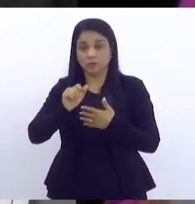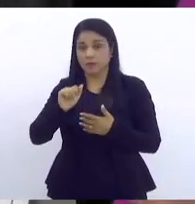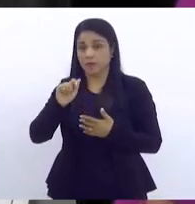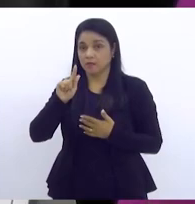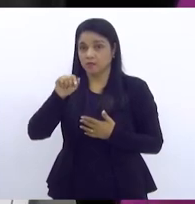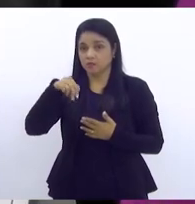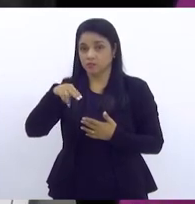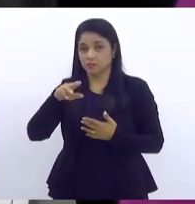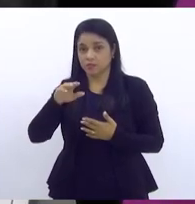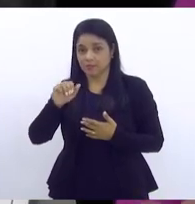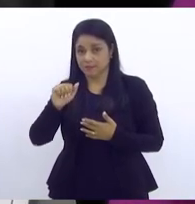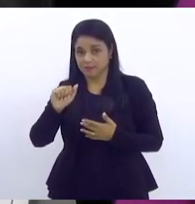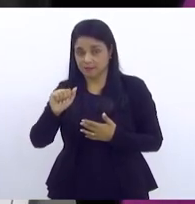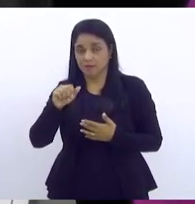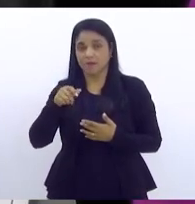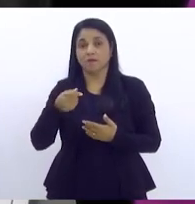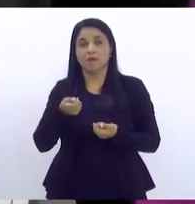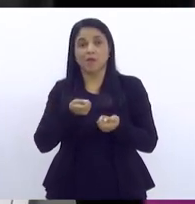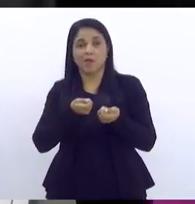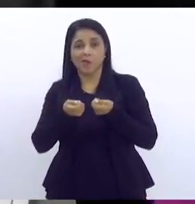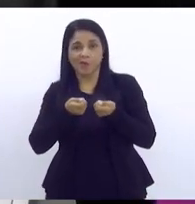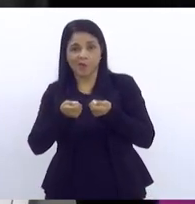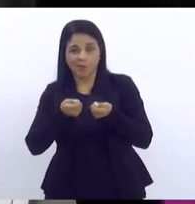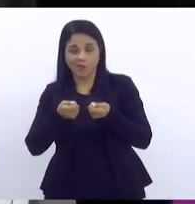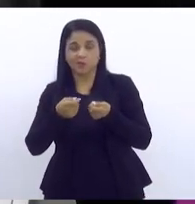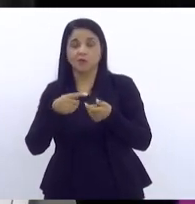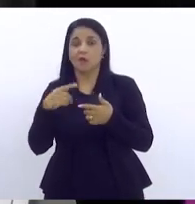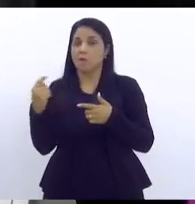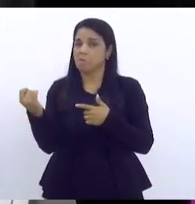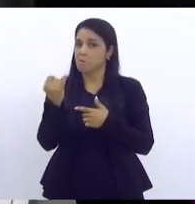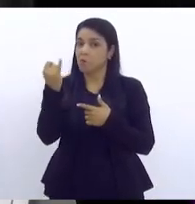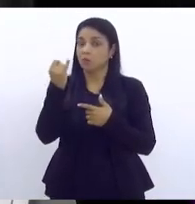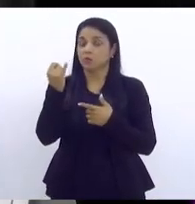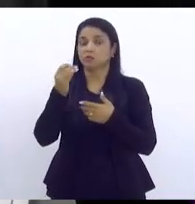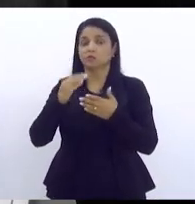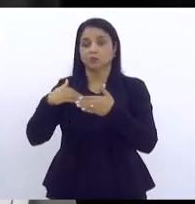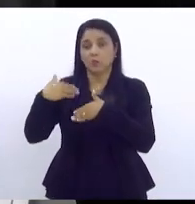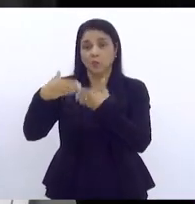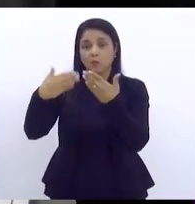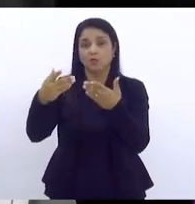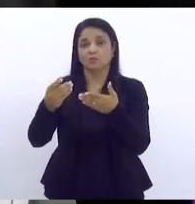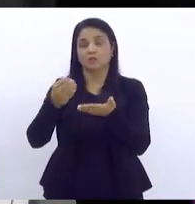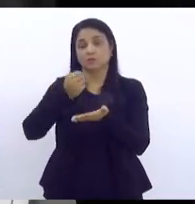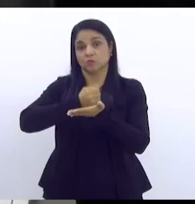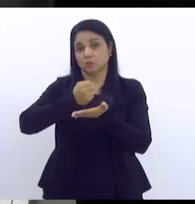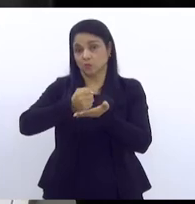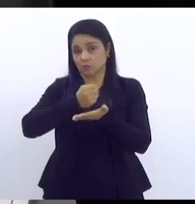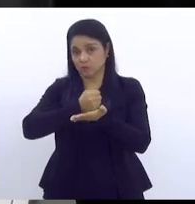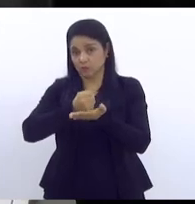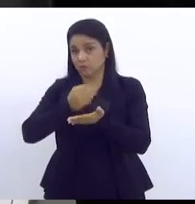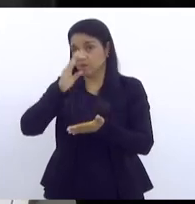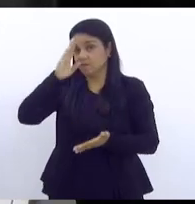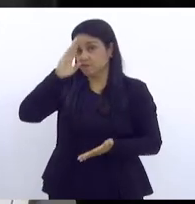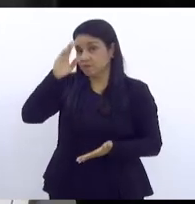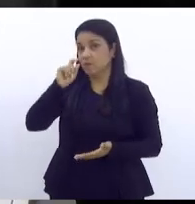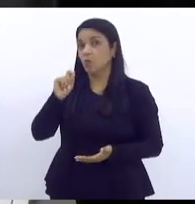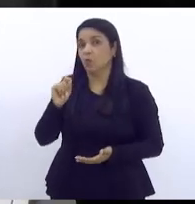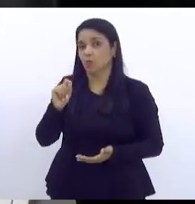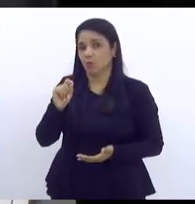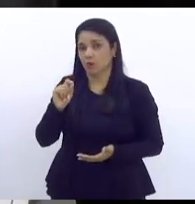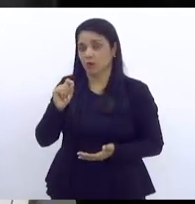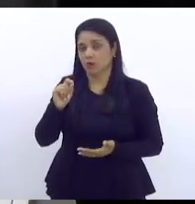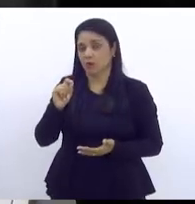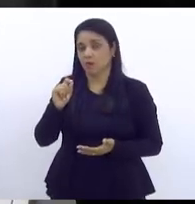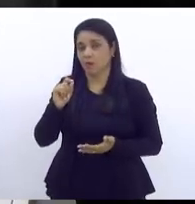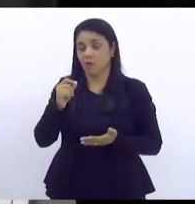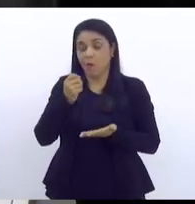de um processo de concessão ele é importantíssimo no processo de concessão o é fundamental a a figura